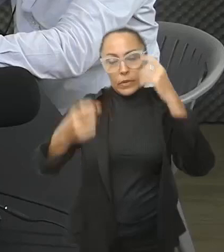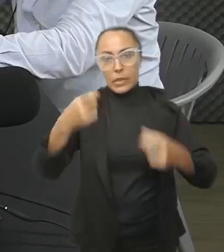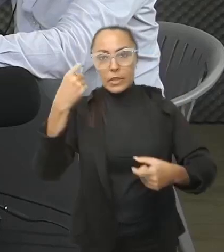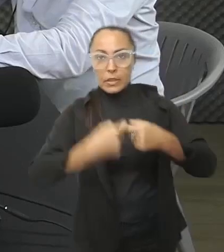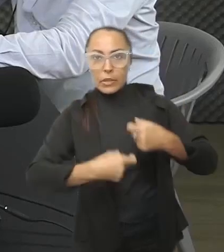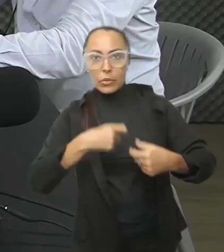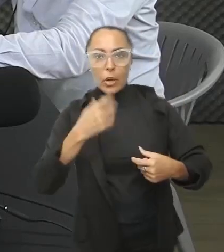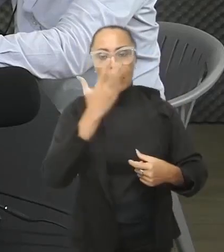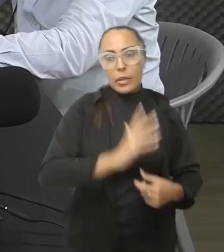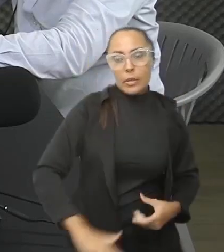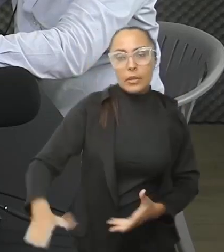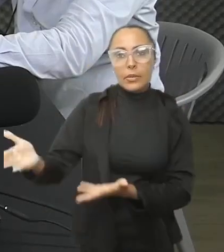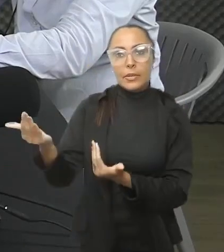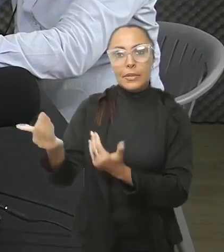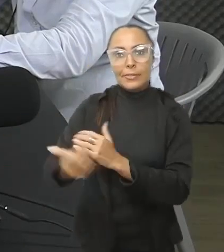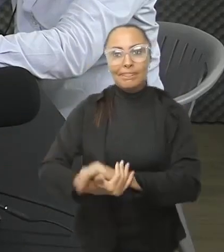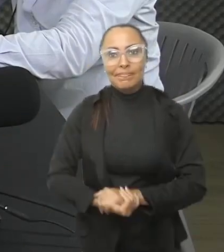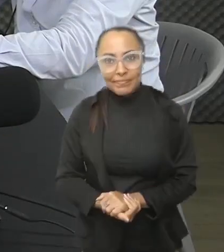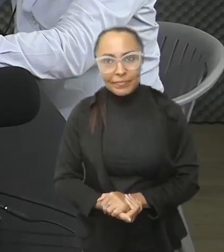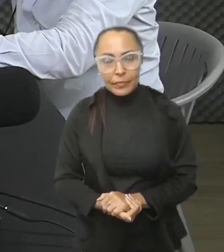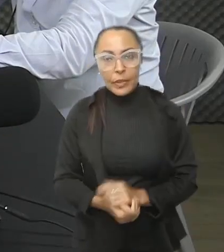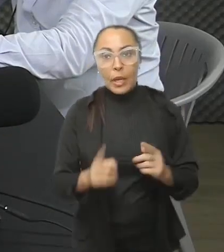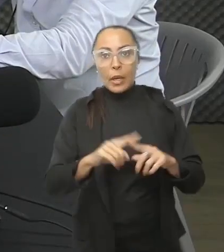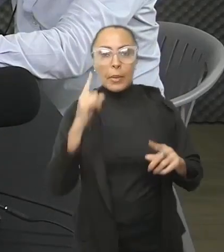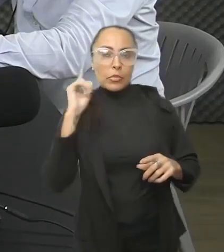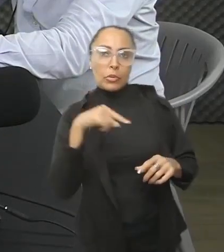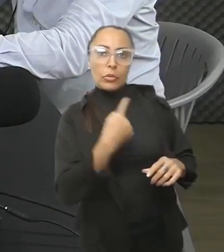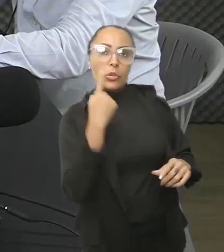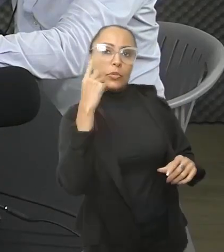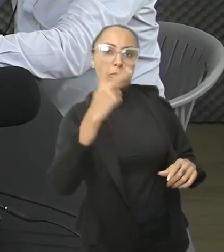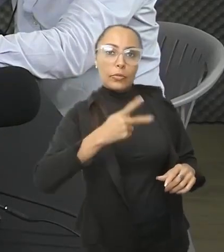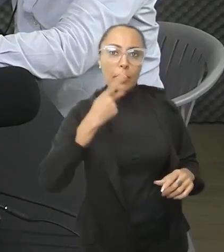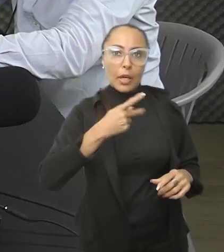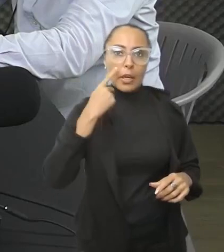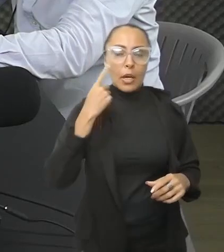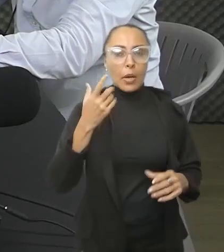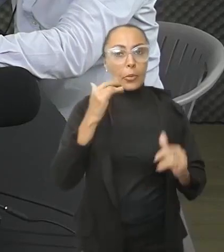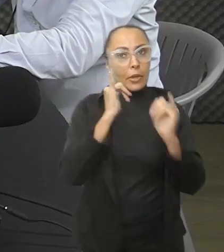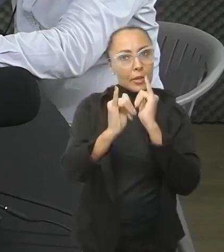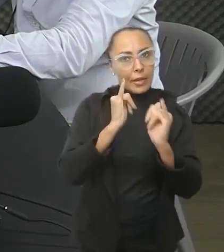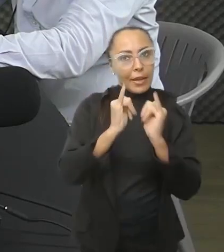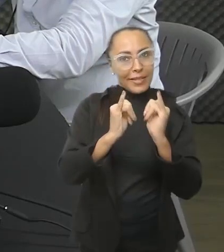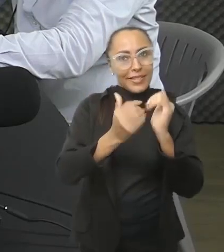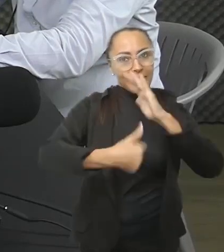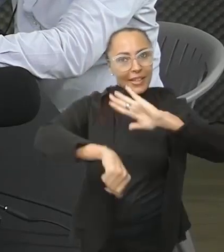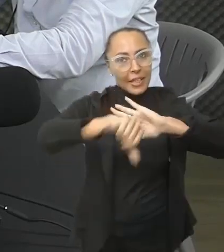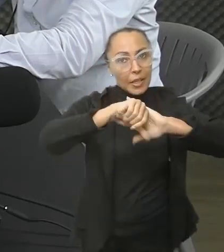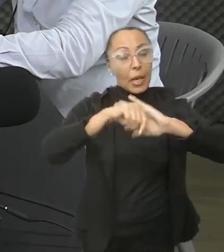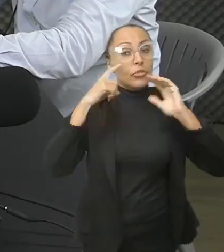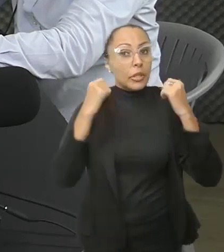e adolescentes. Mas, quando nós falamos do cybercrime, nós ainda